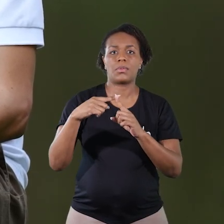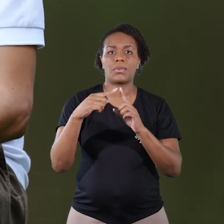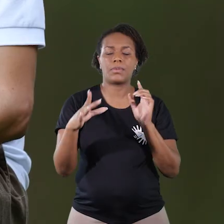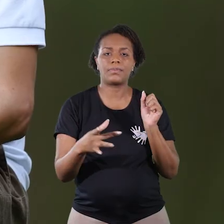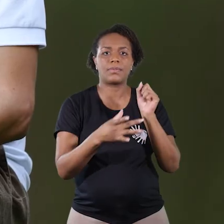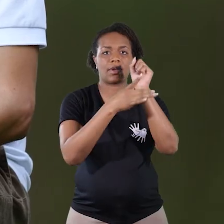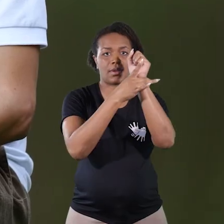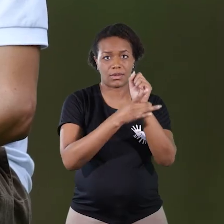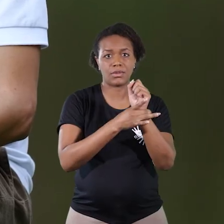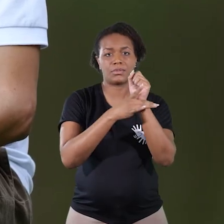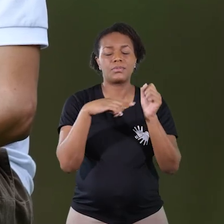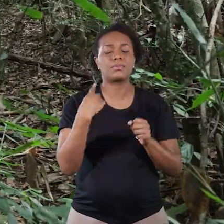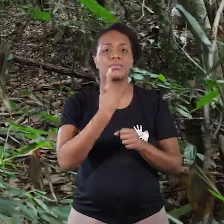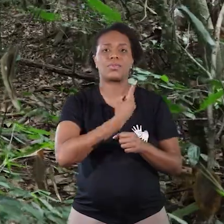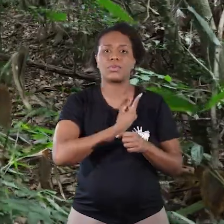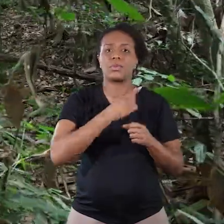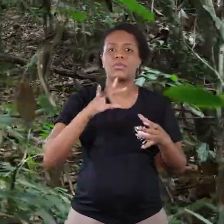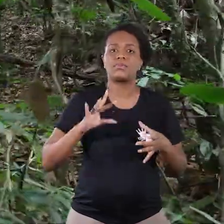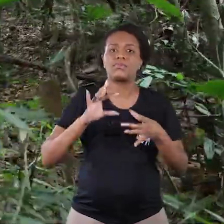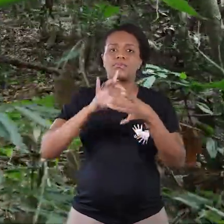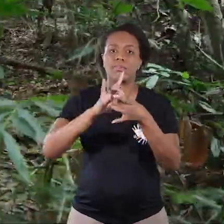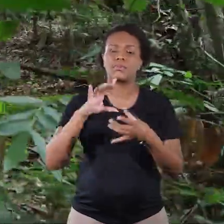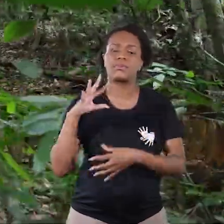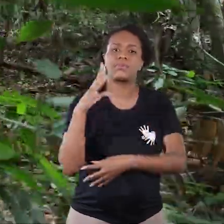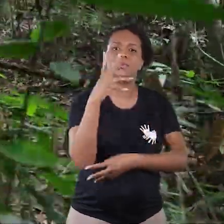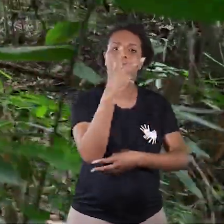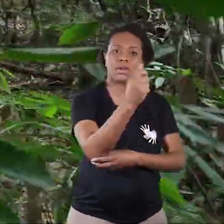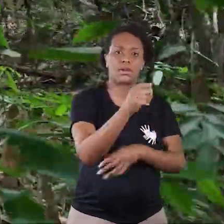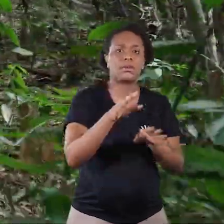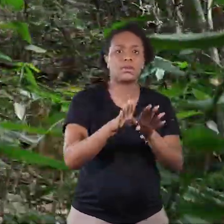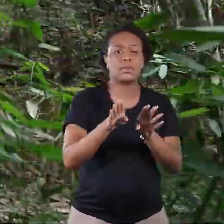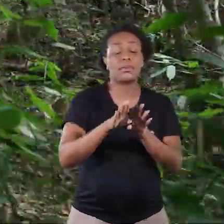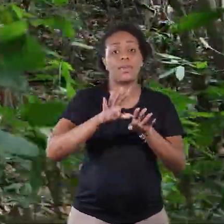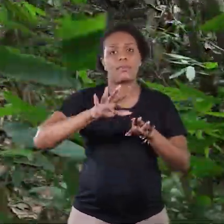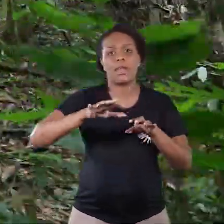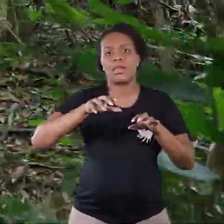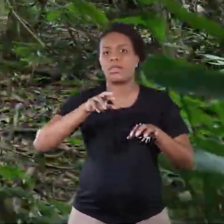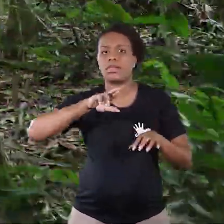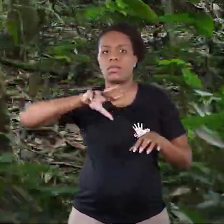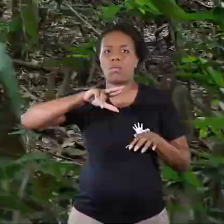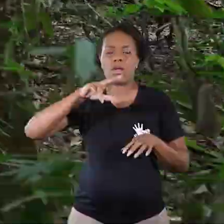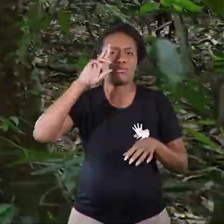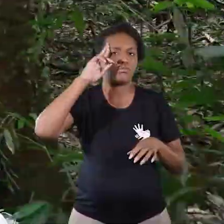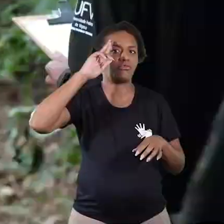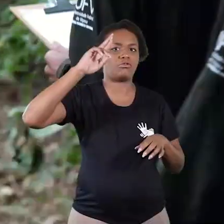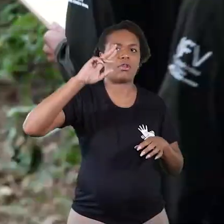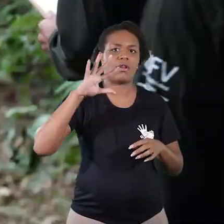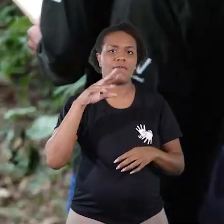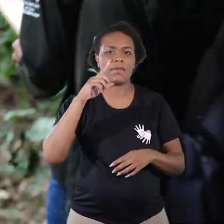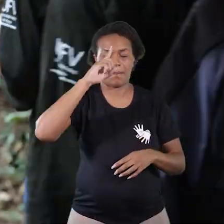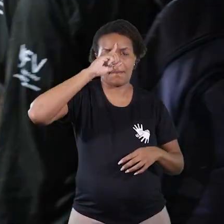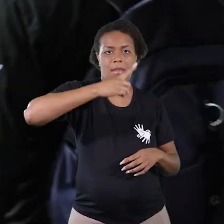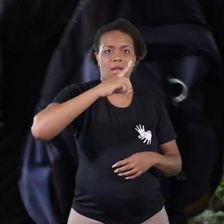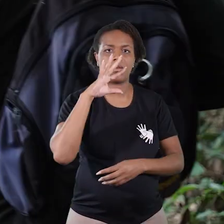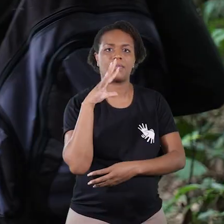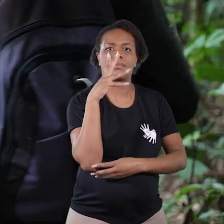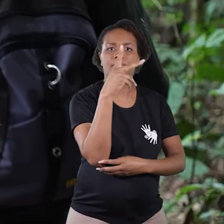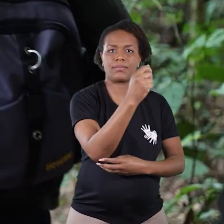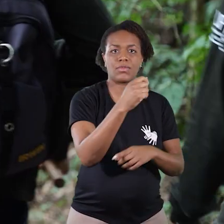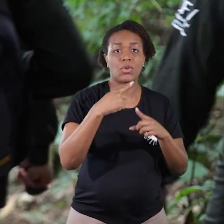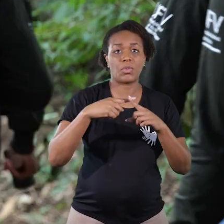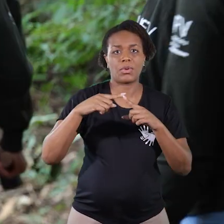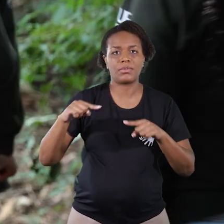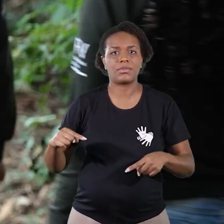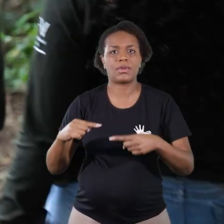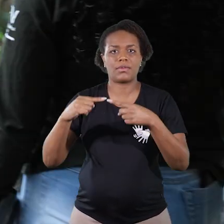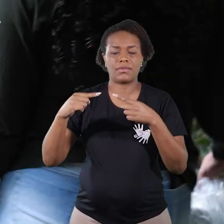consiga se entender como parte da natureza e não como um dono da natureza. Então nossos desafios de nos